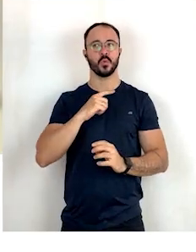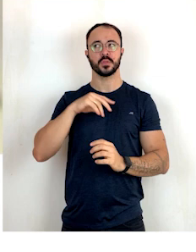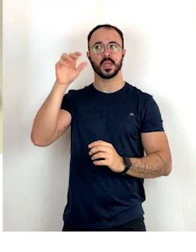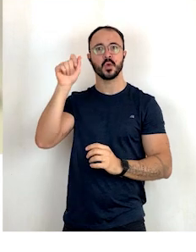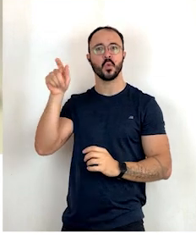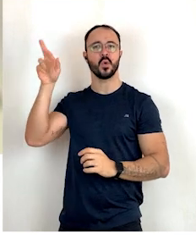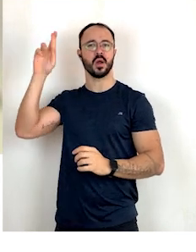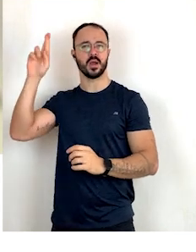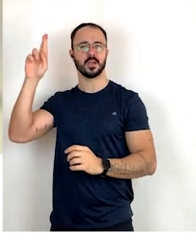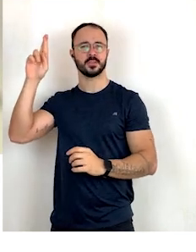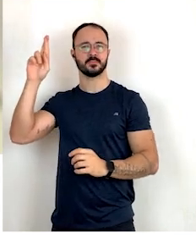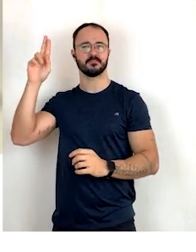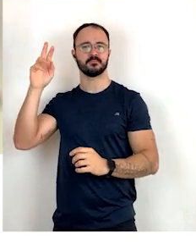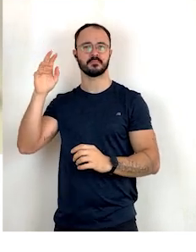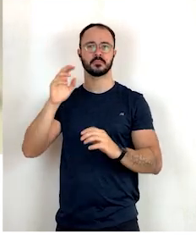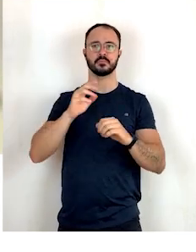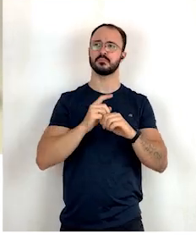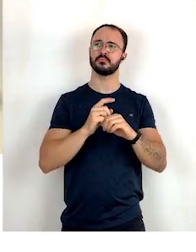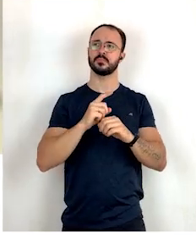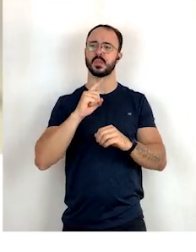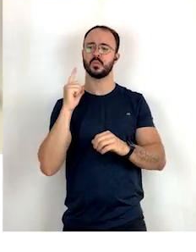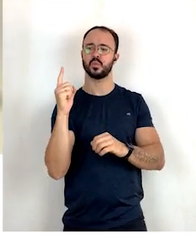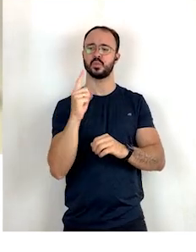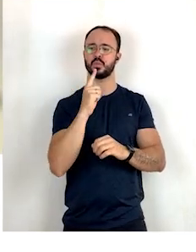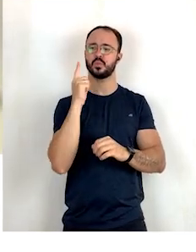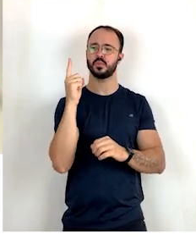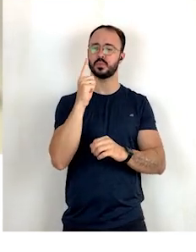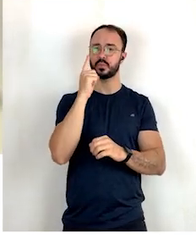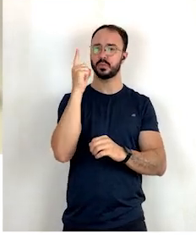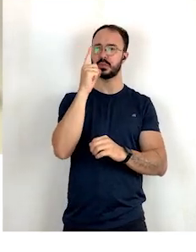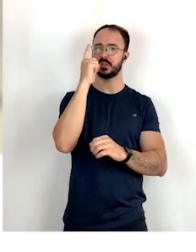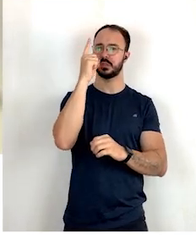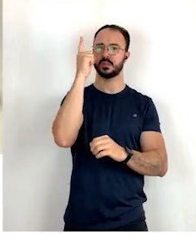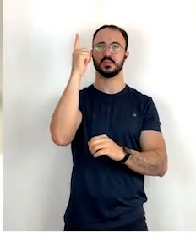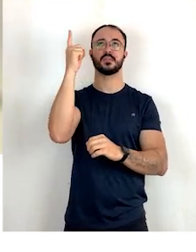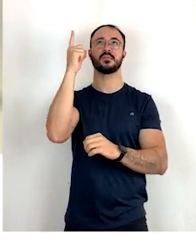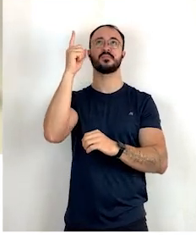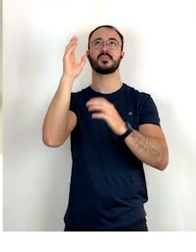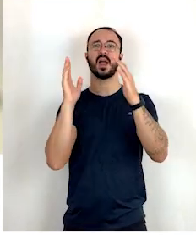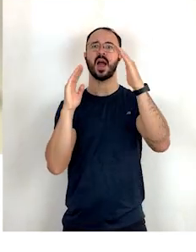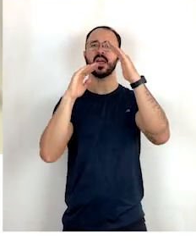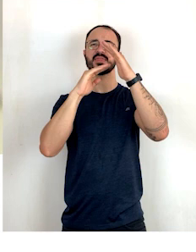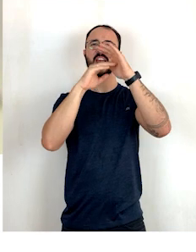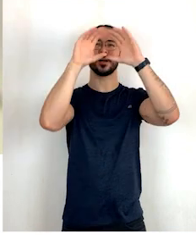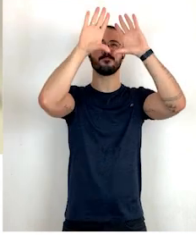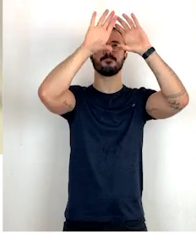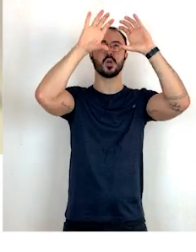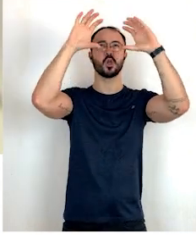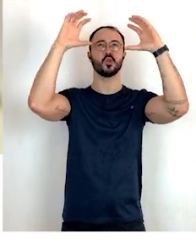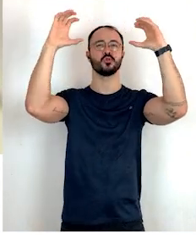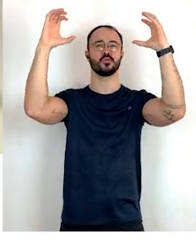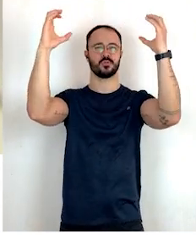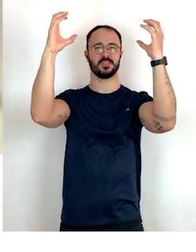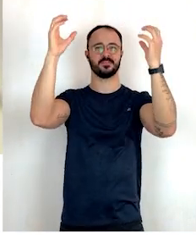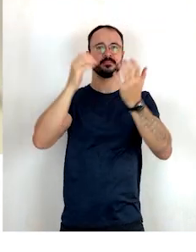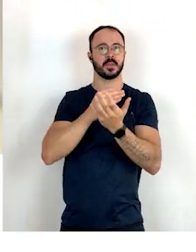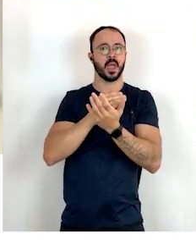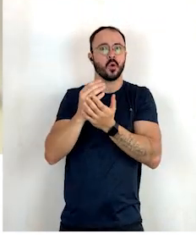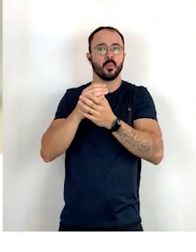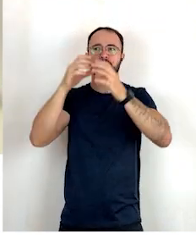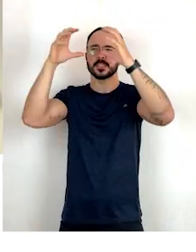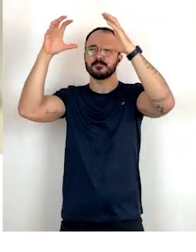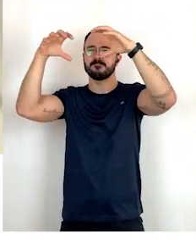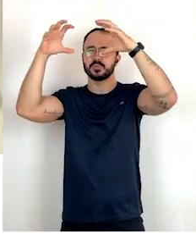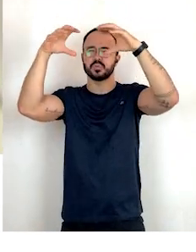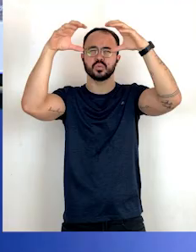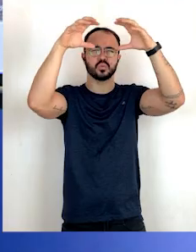forma ascendente e em espiral, até chegar nas nuvens. Aqui nós temos, então, a formação de tempestades de grande incidência e de